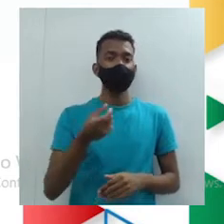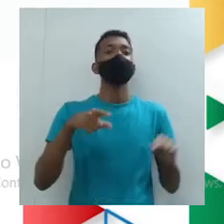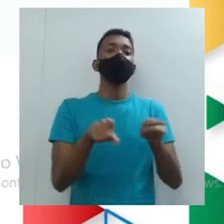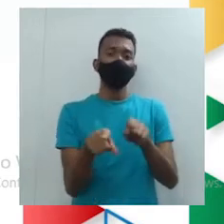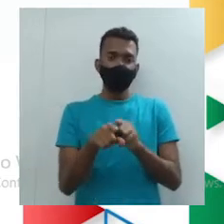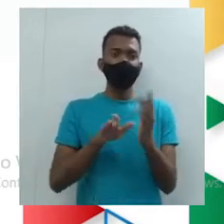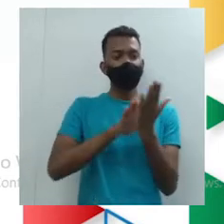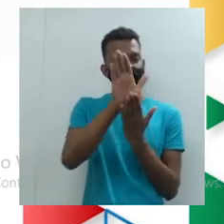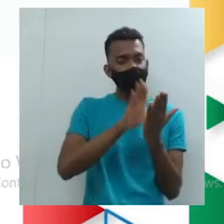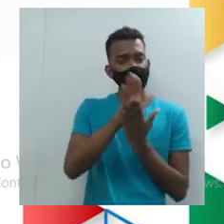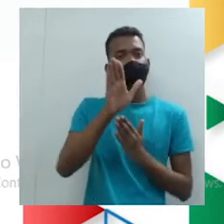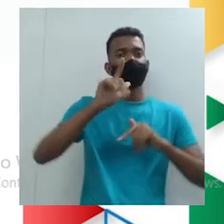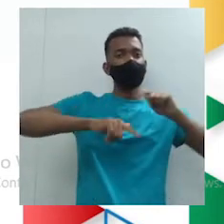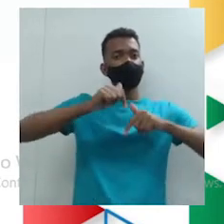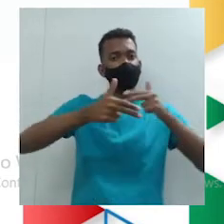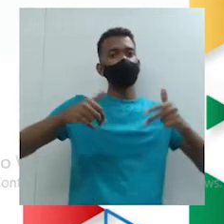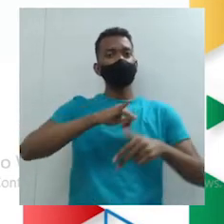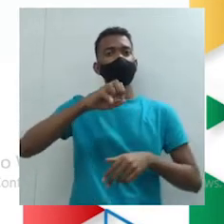Cabral de Melo Neto.